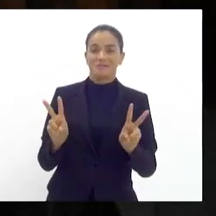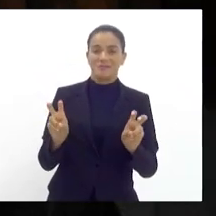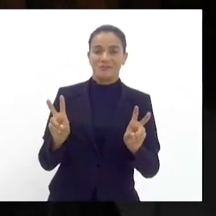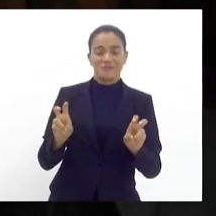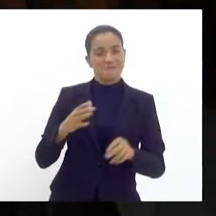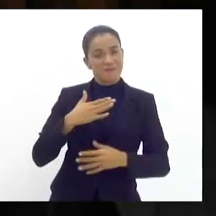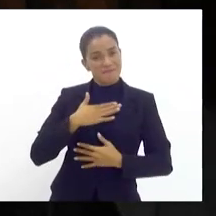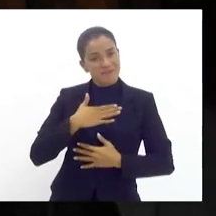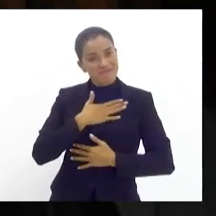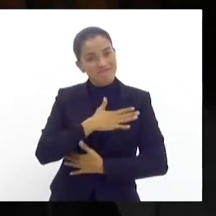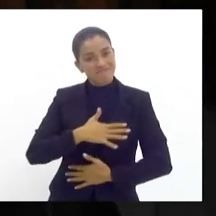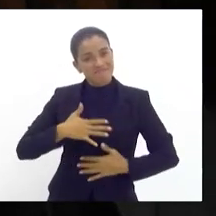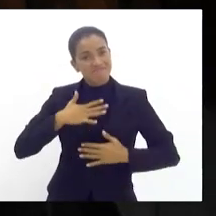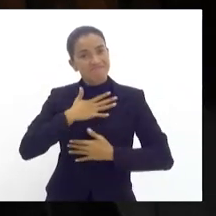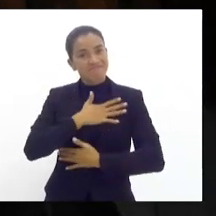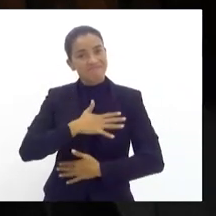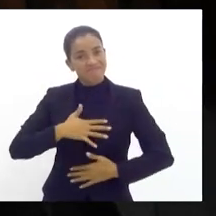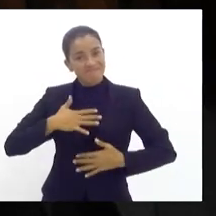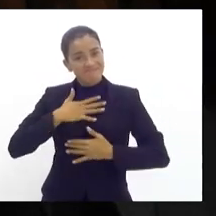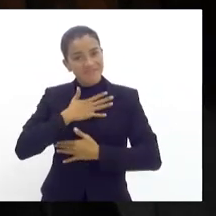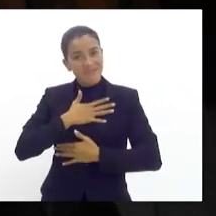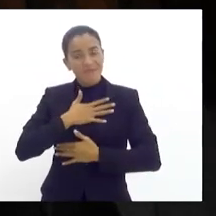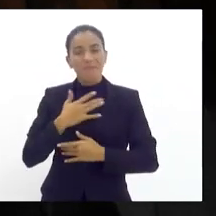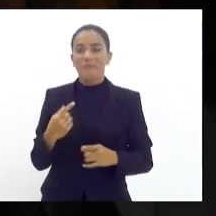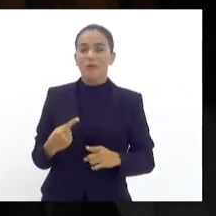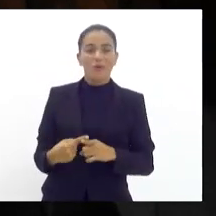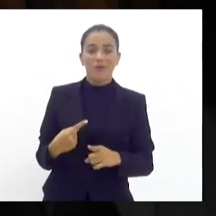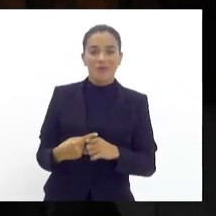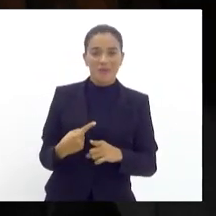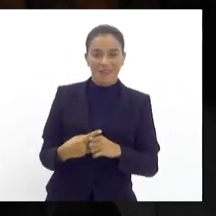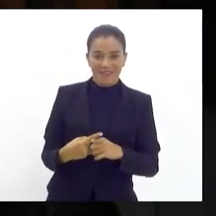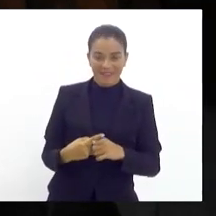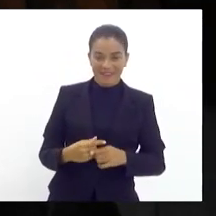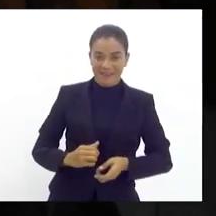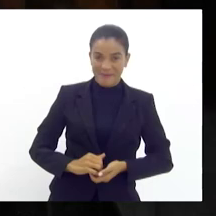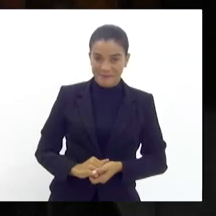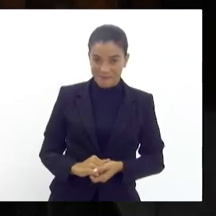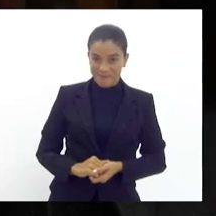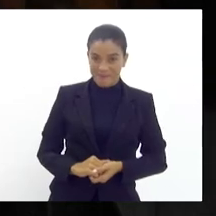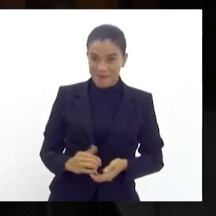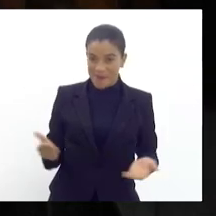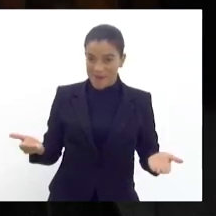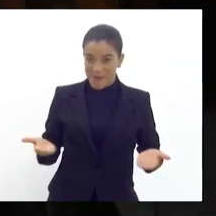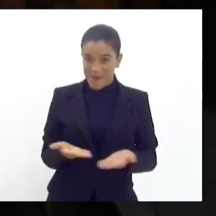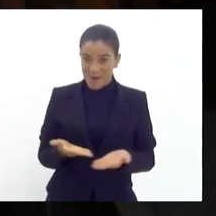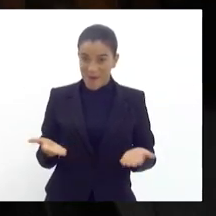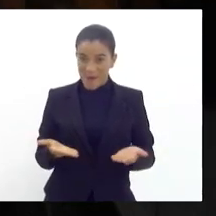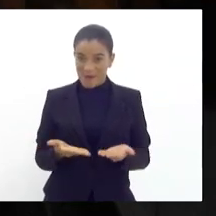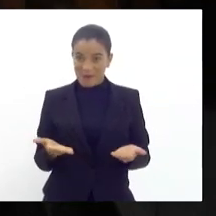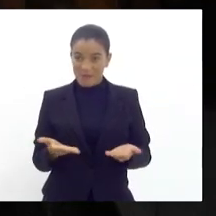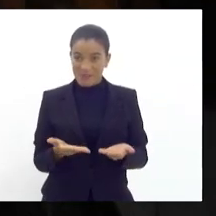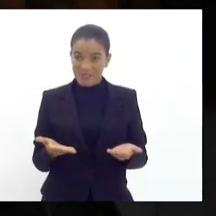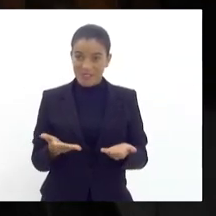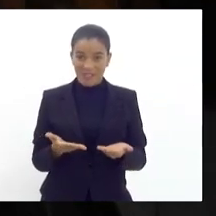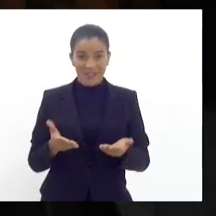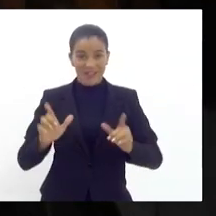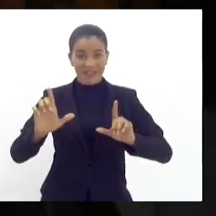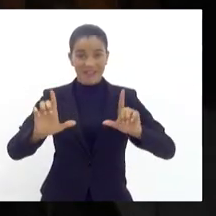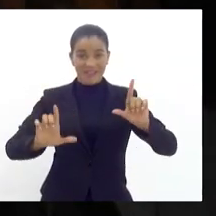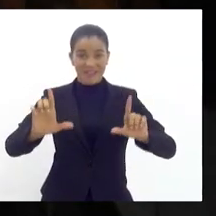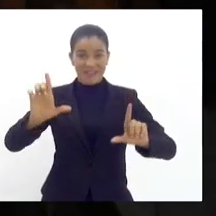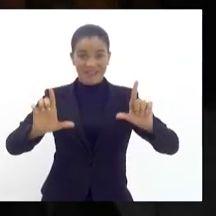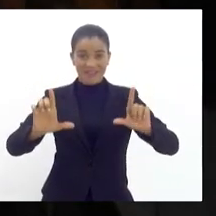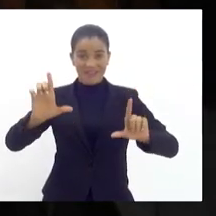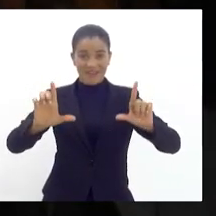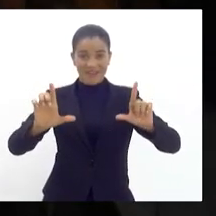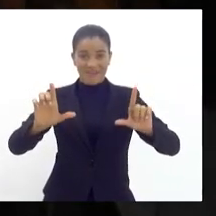de grande satisfação Porque senhora presidente hoje nem TV Alerta a gente consegue